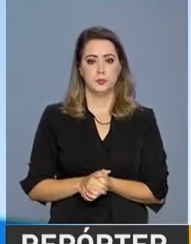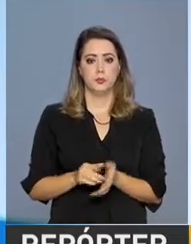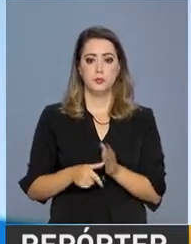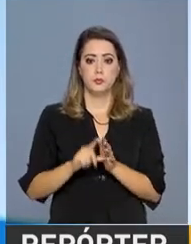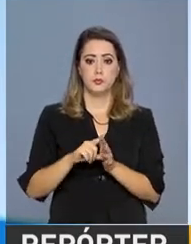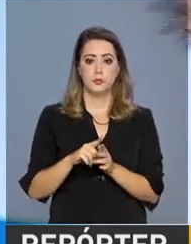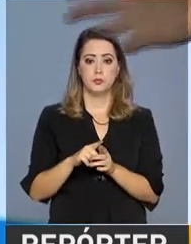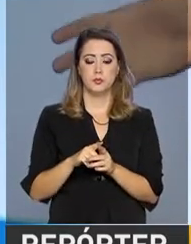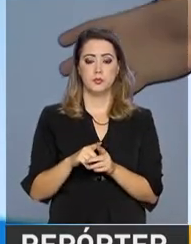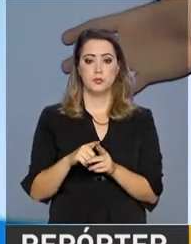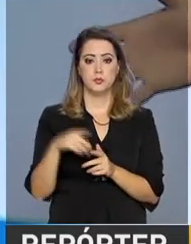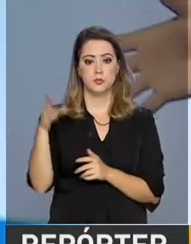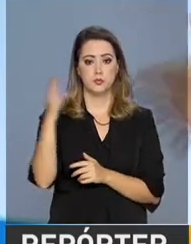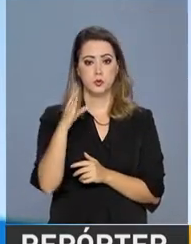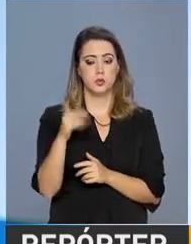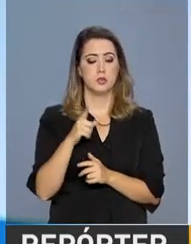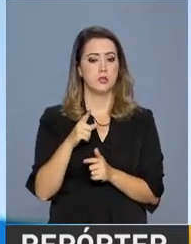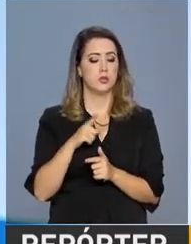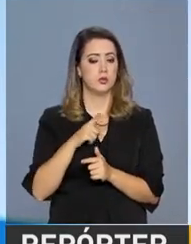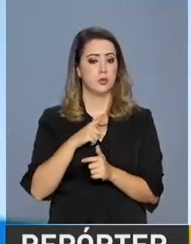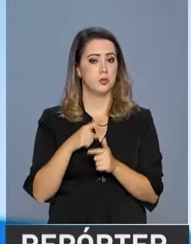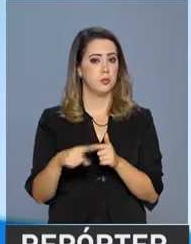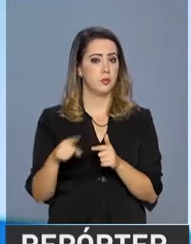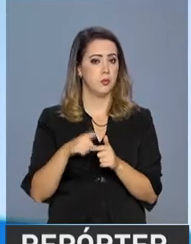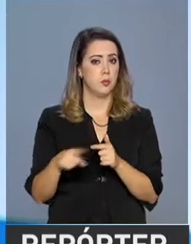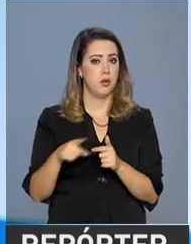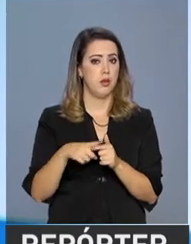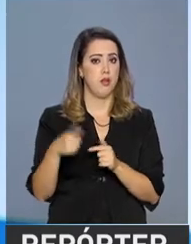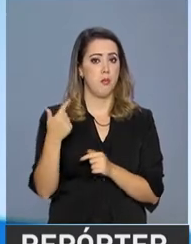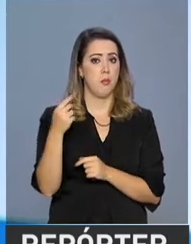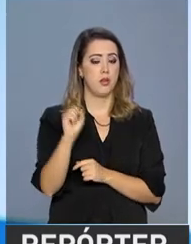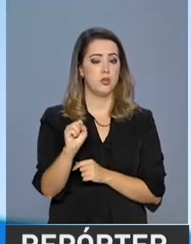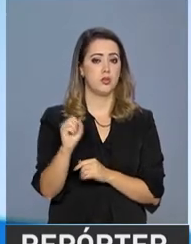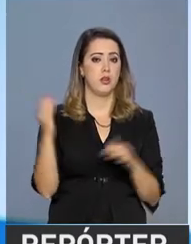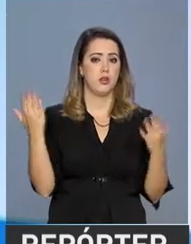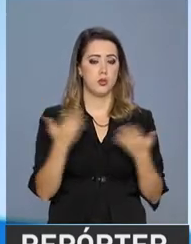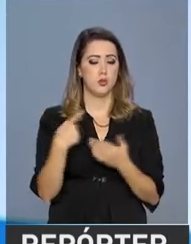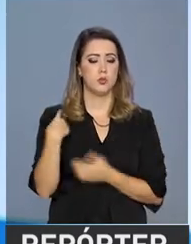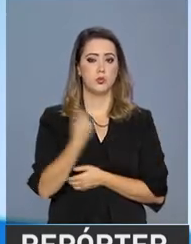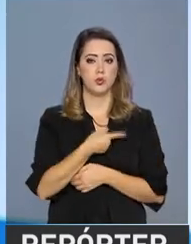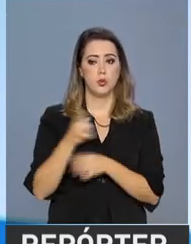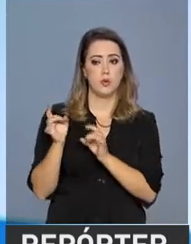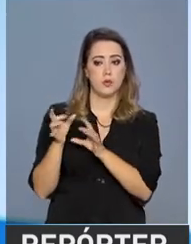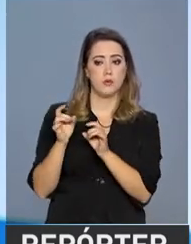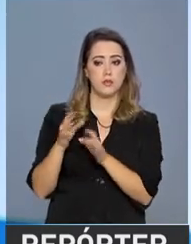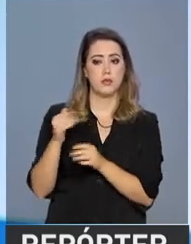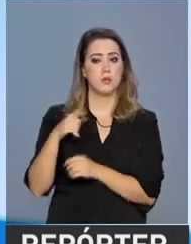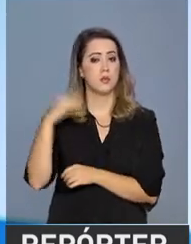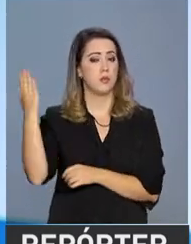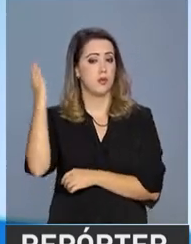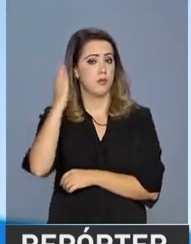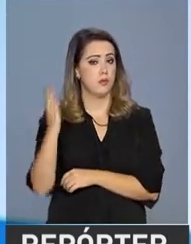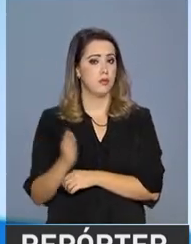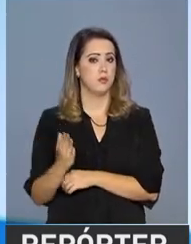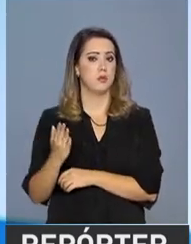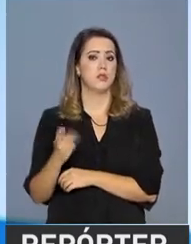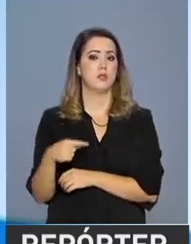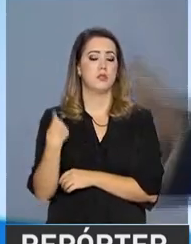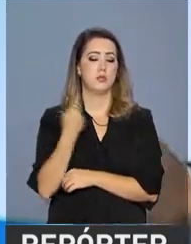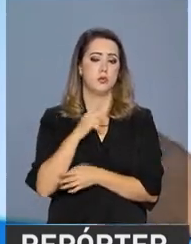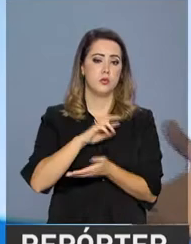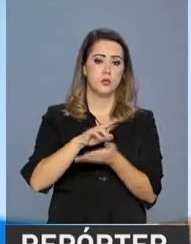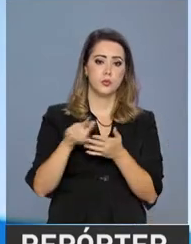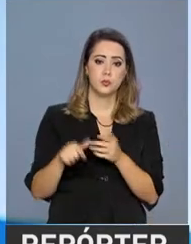insuficiência de gás para logo logo a gente poder virar exportador de gás o nosso mix de gás boliviano de produção